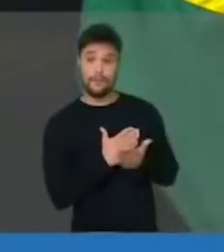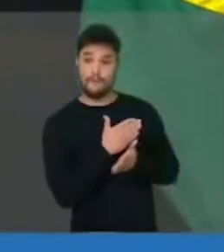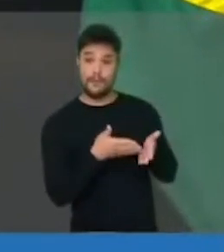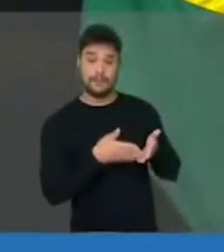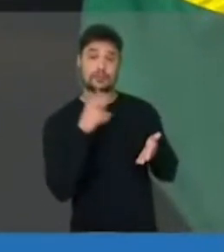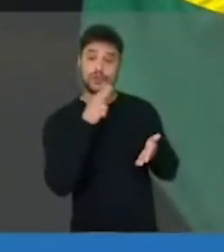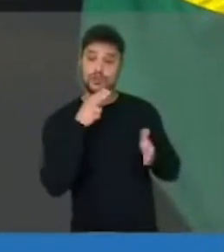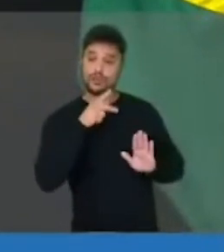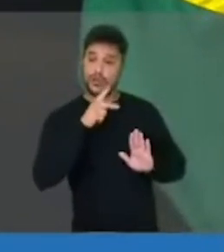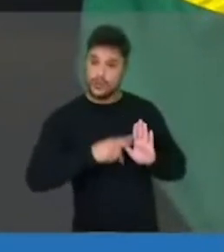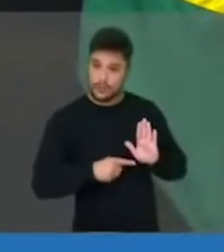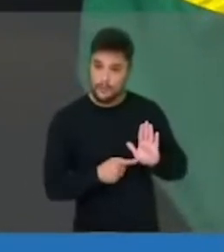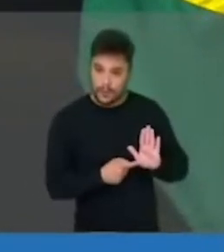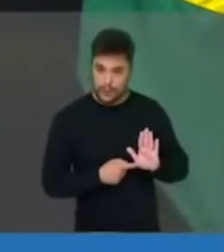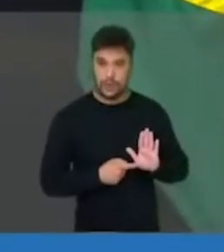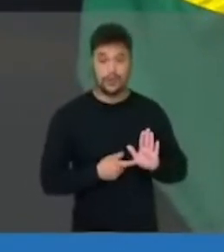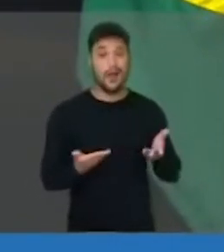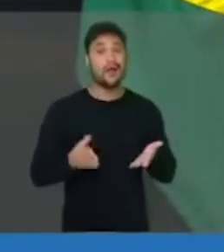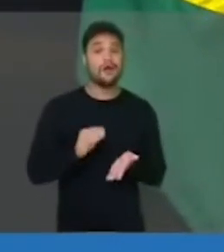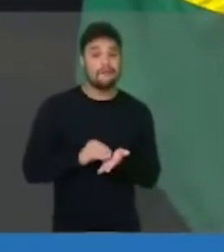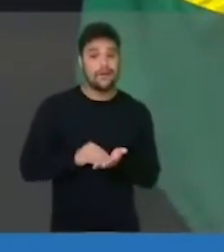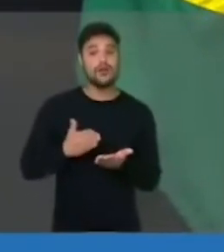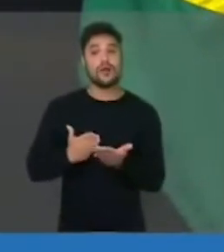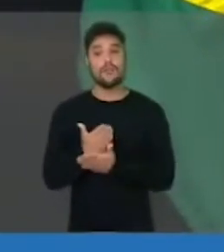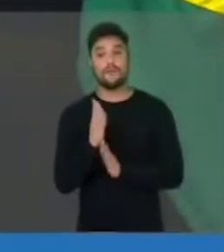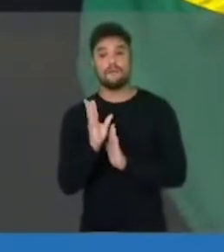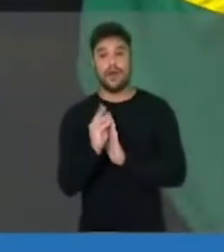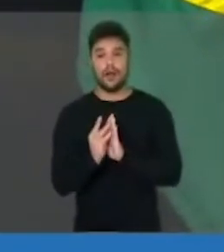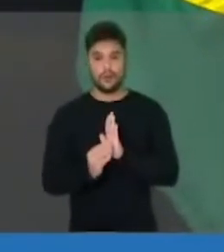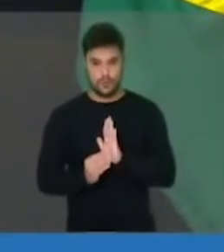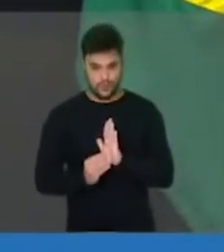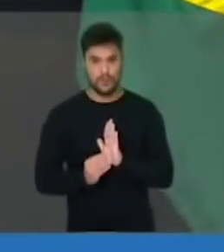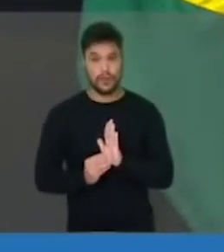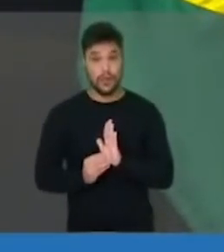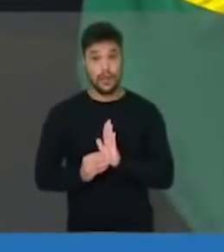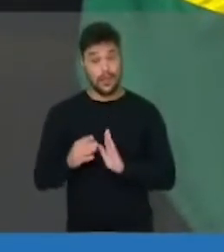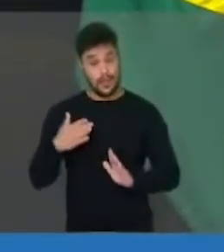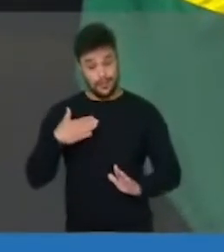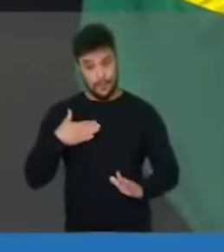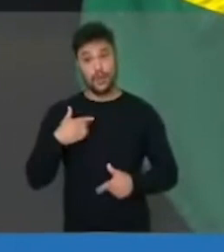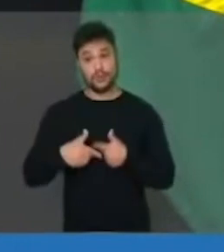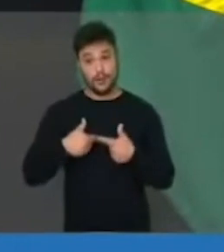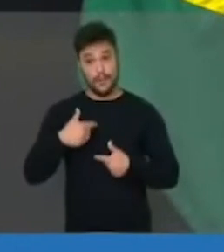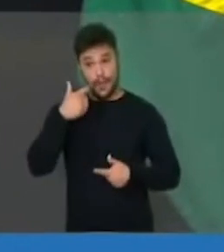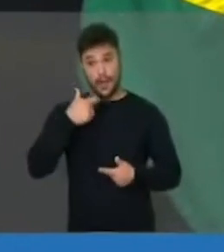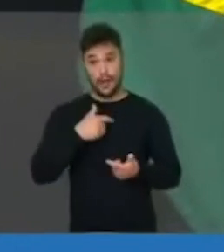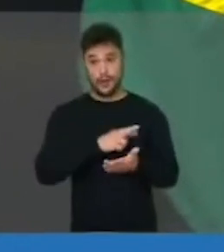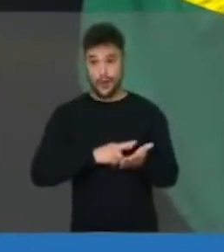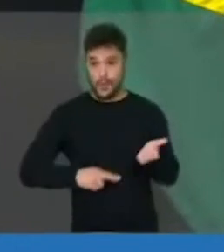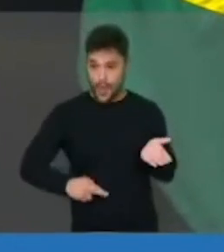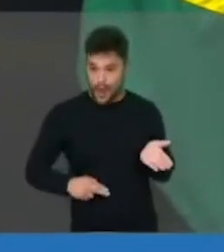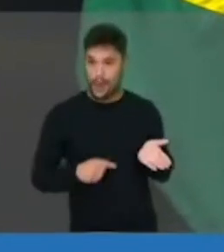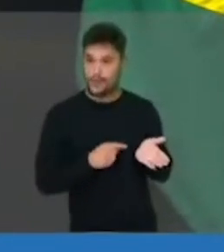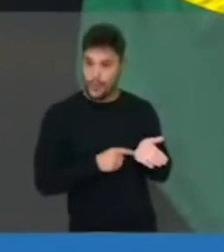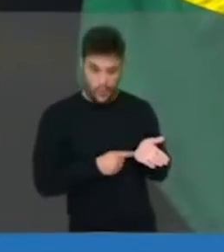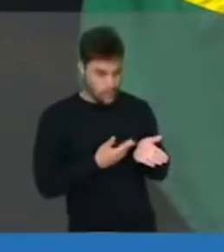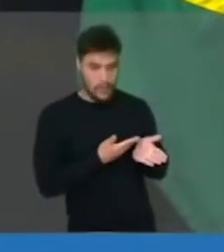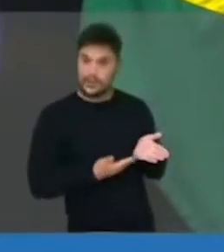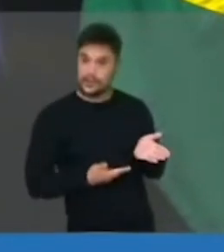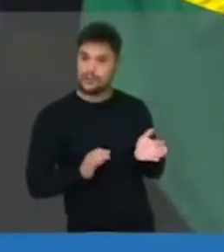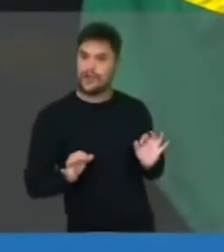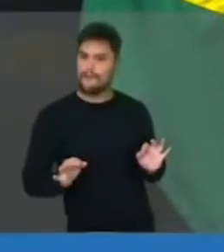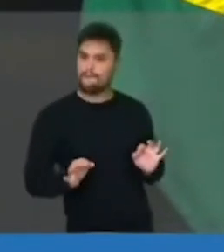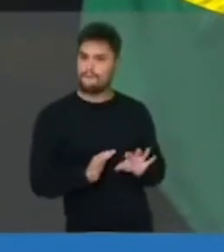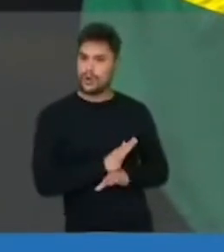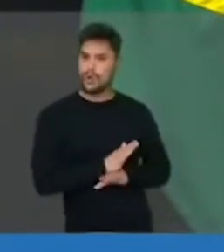Urgência do projeto Agora falta aprovar o mérito e no que depender do meu trabalho como relator o relatório já